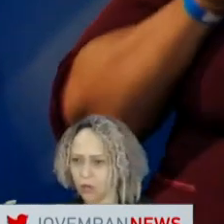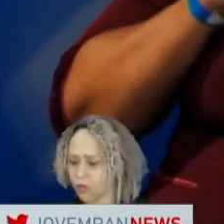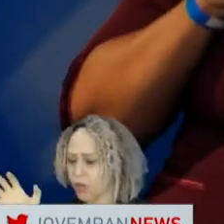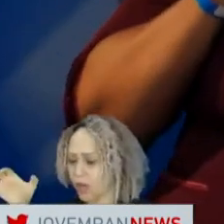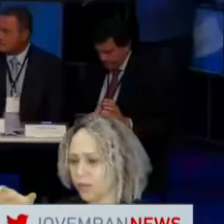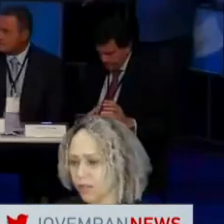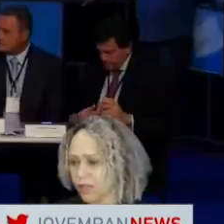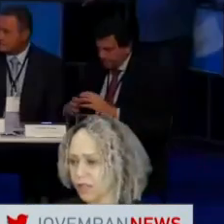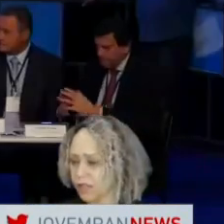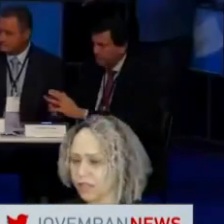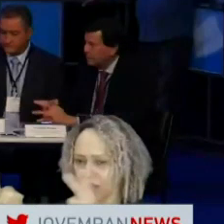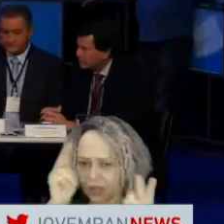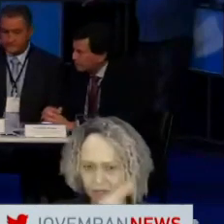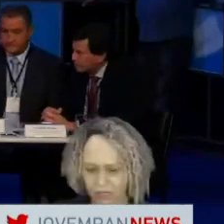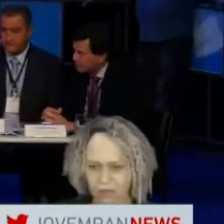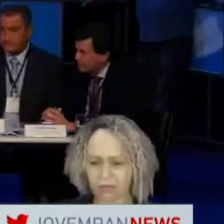Mercadante.